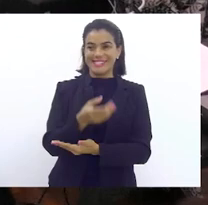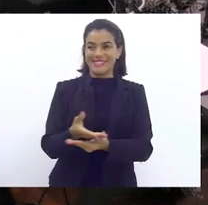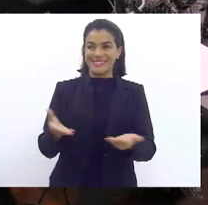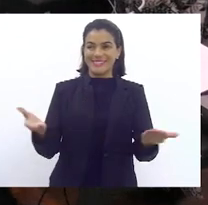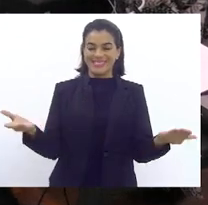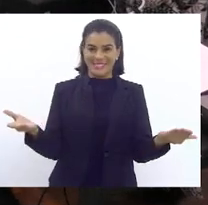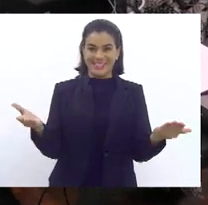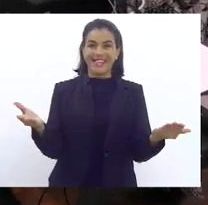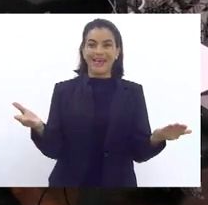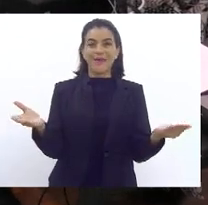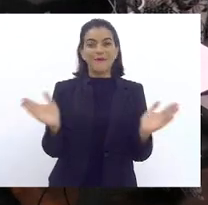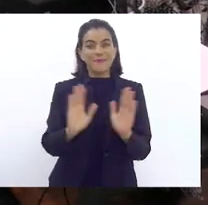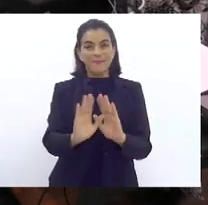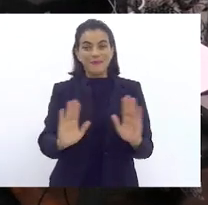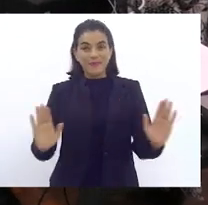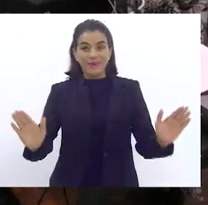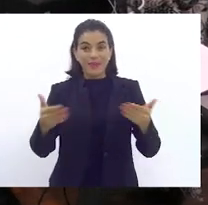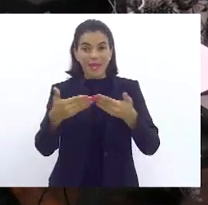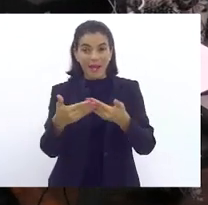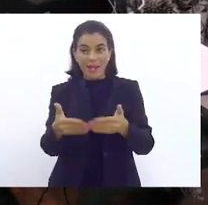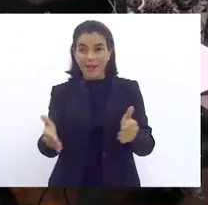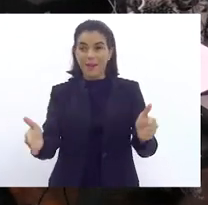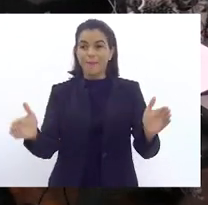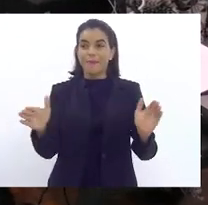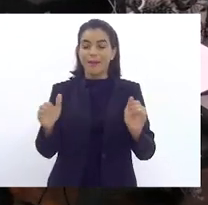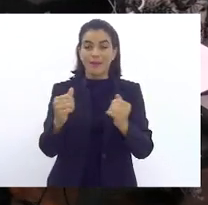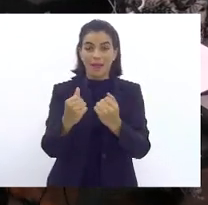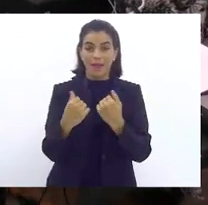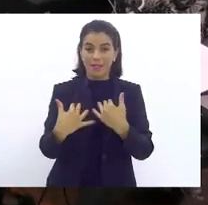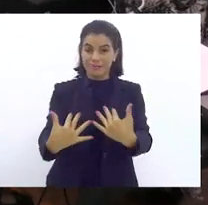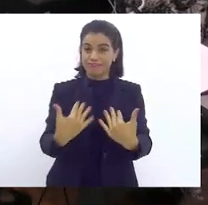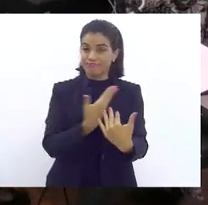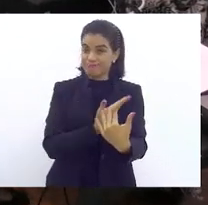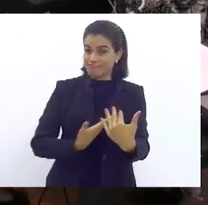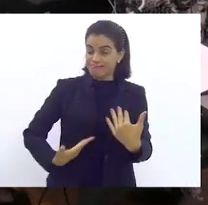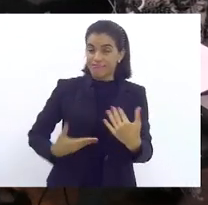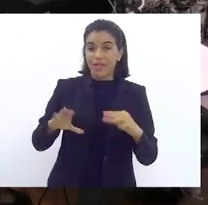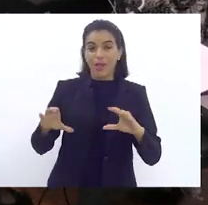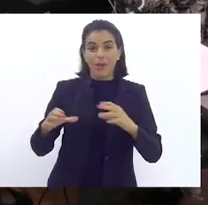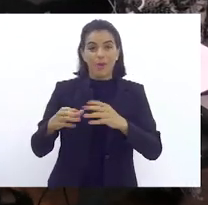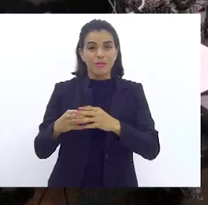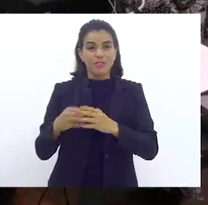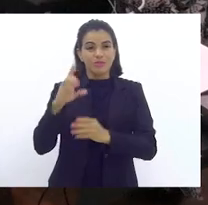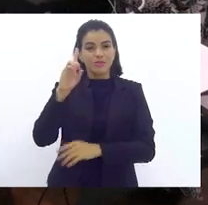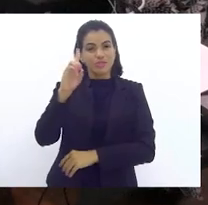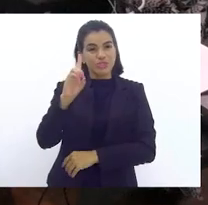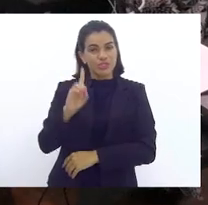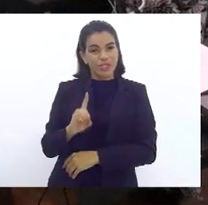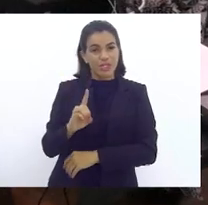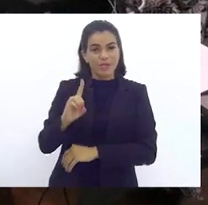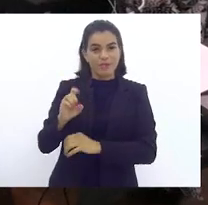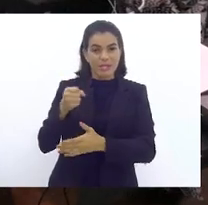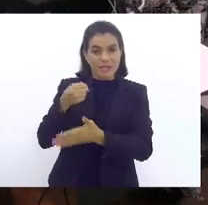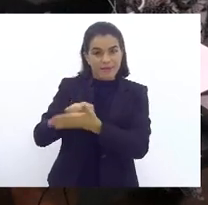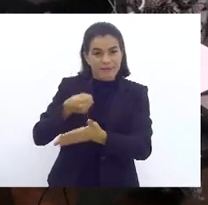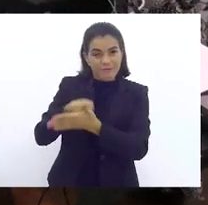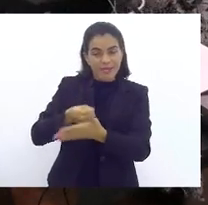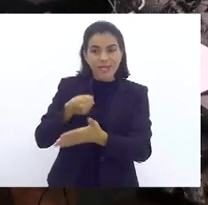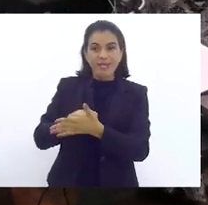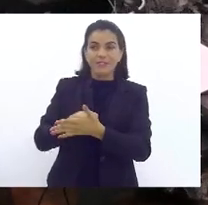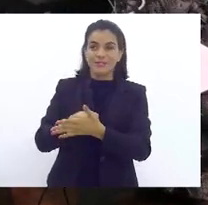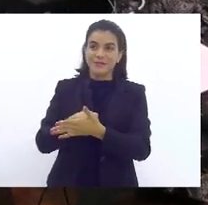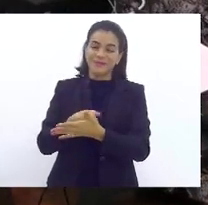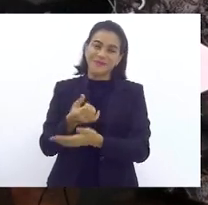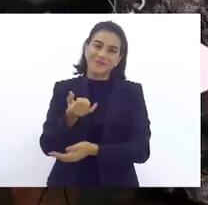Bom dia gente declara aberto a audiência pública da comissão de defesa dos Direitos Humanos dos Direitos Humanos